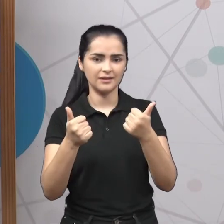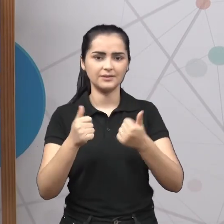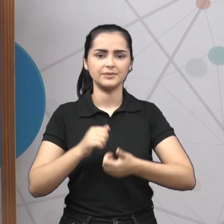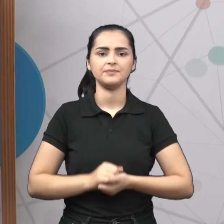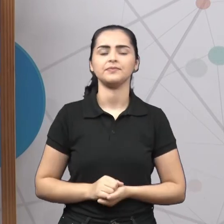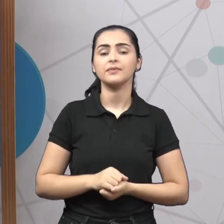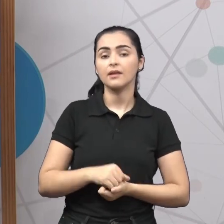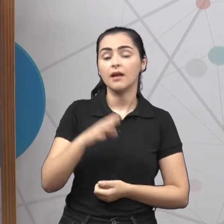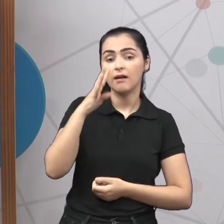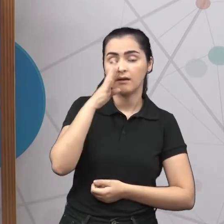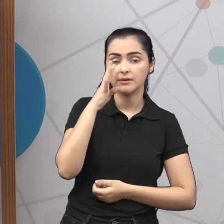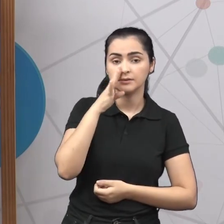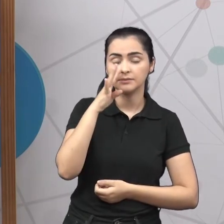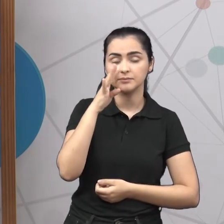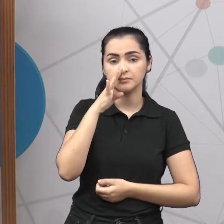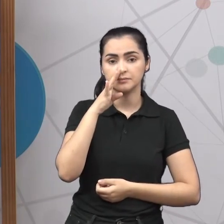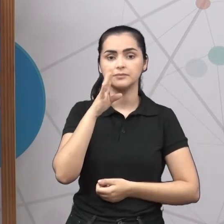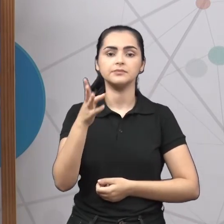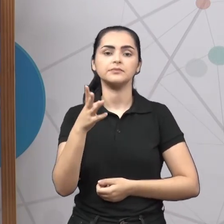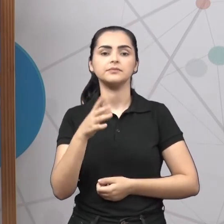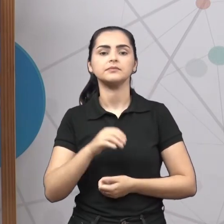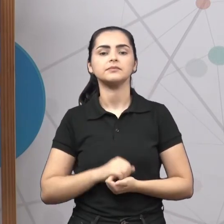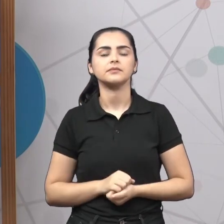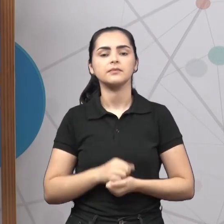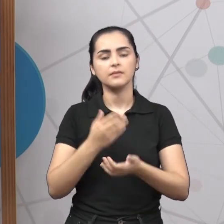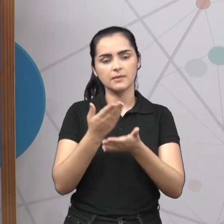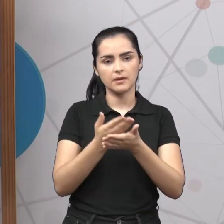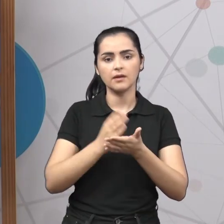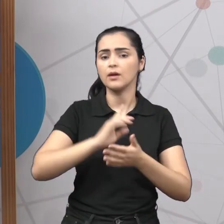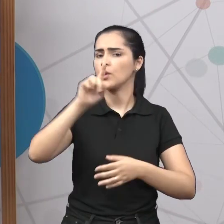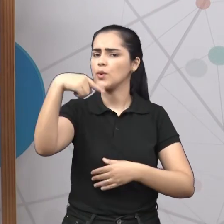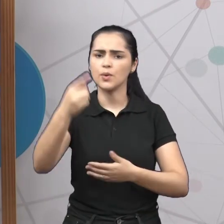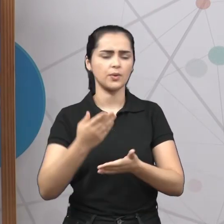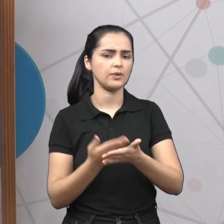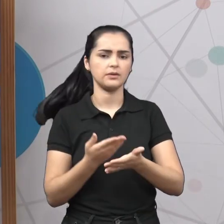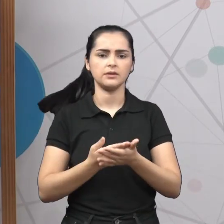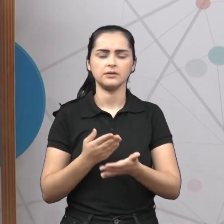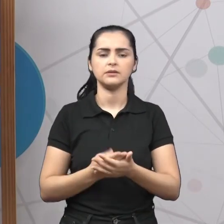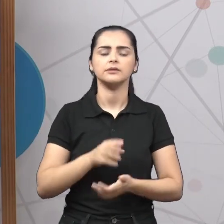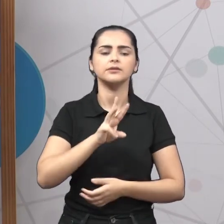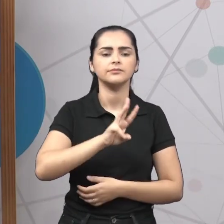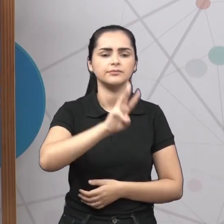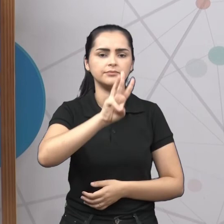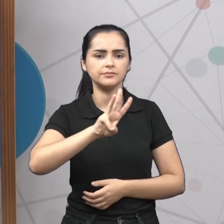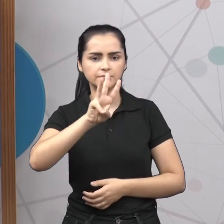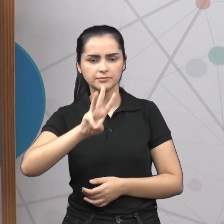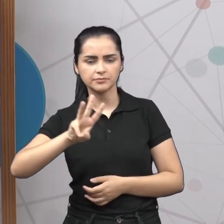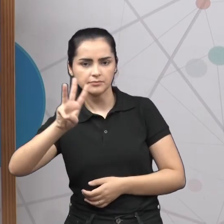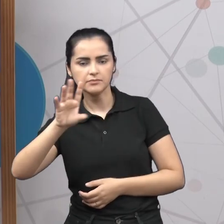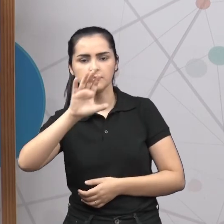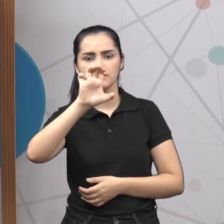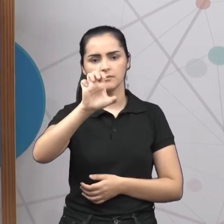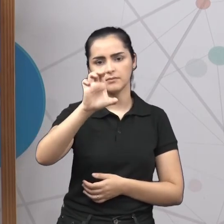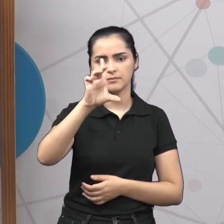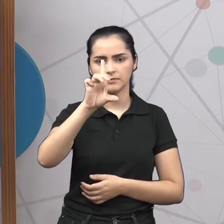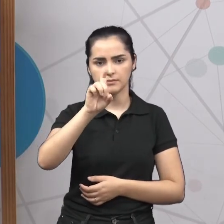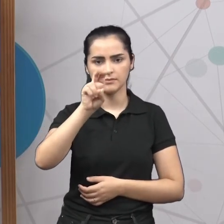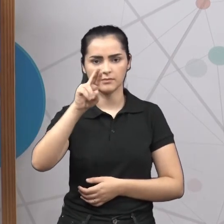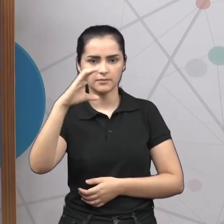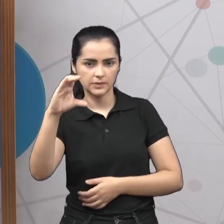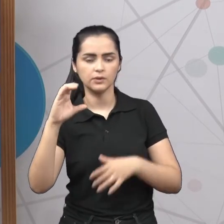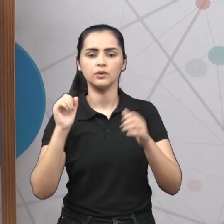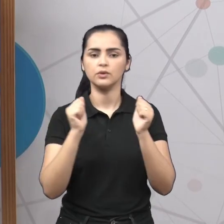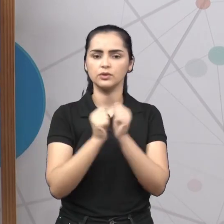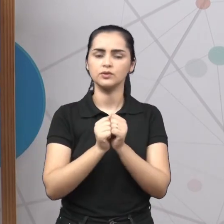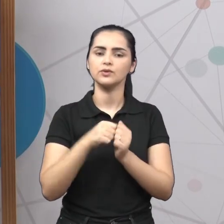Para assistir essa aula e outras aulas, acesse a nossa plataforma Eduque e